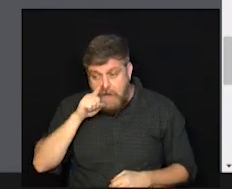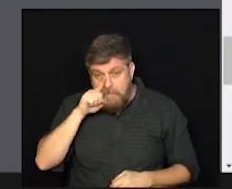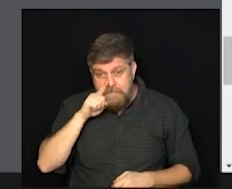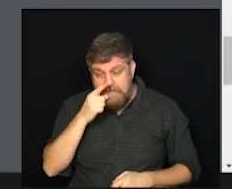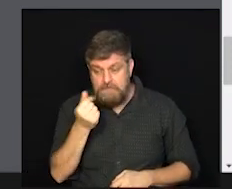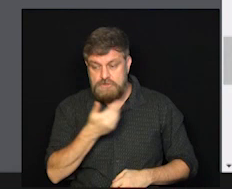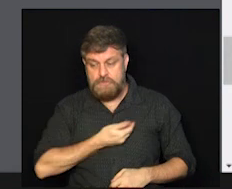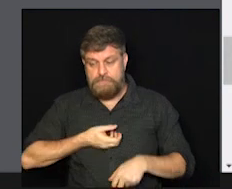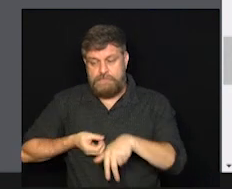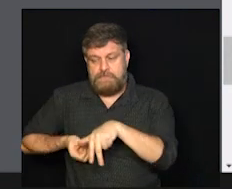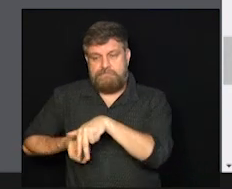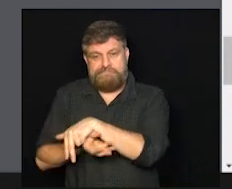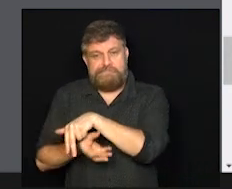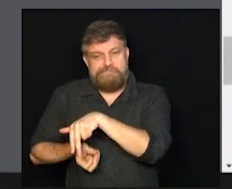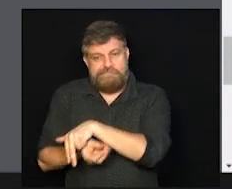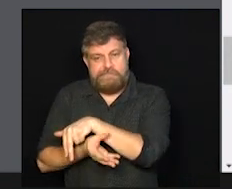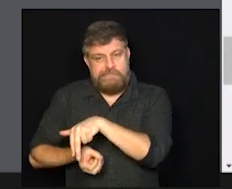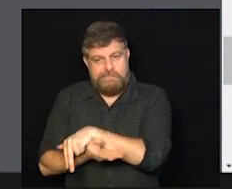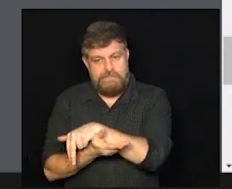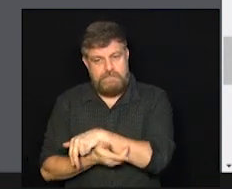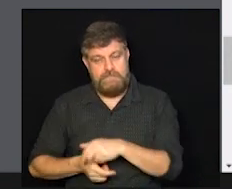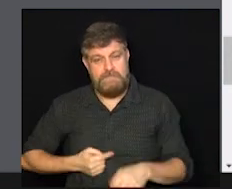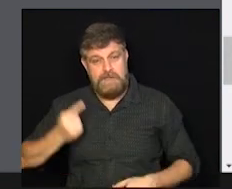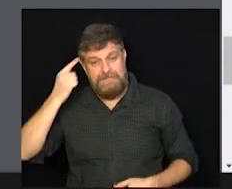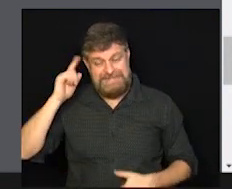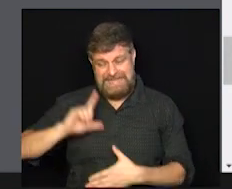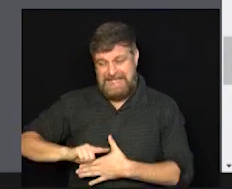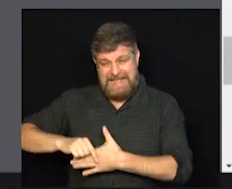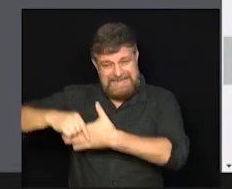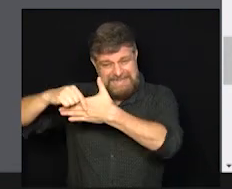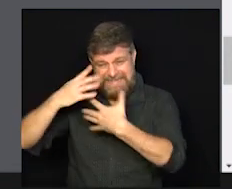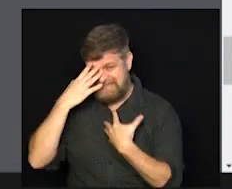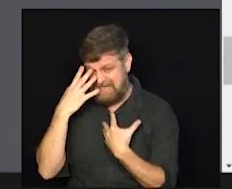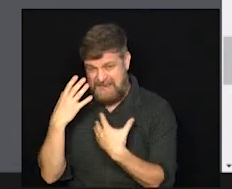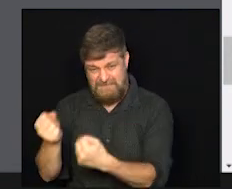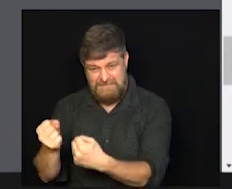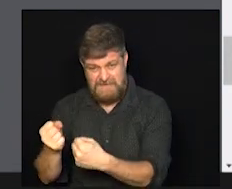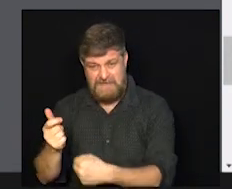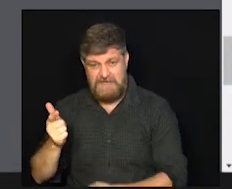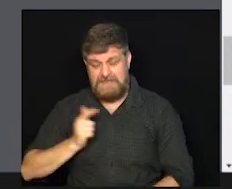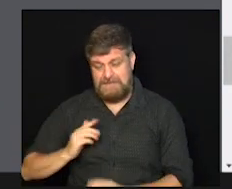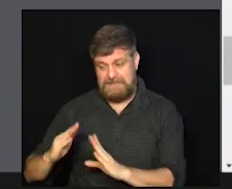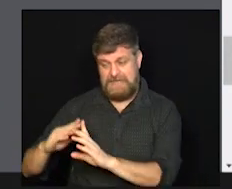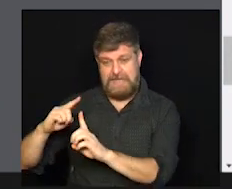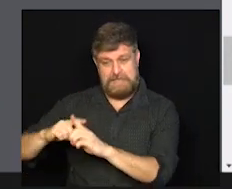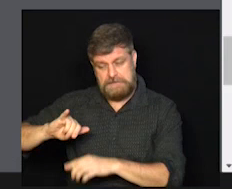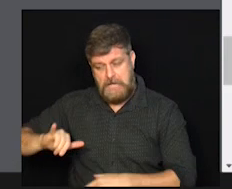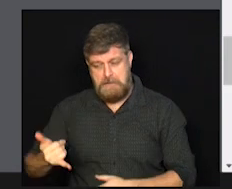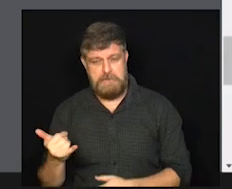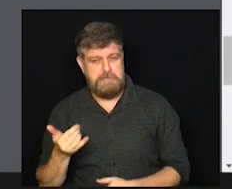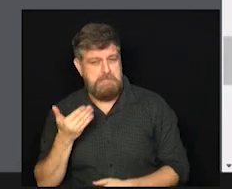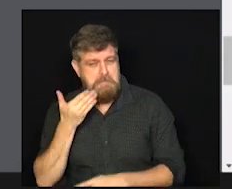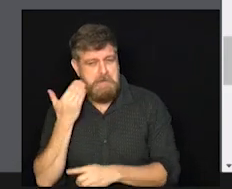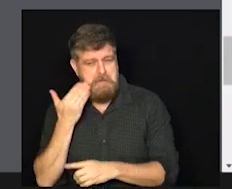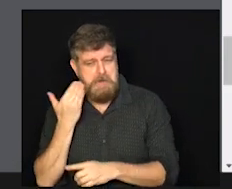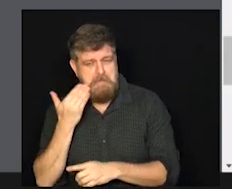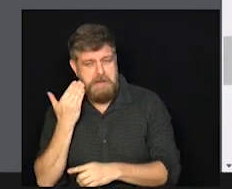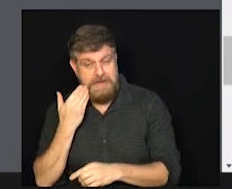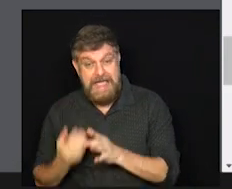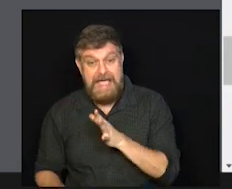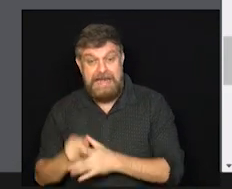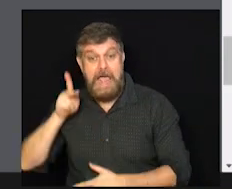corrupção. Isso, pensar em lideranças de fé, tirando a tentação do commodity religioso, possibilitar políticas